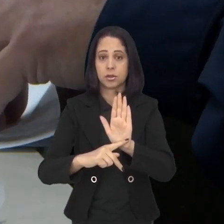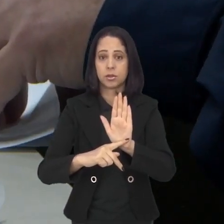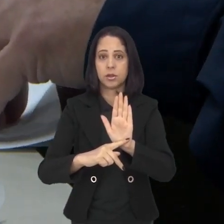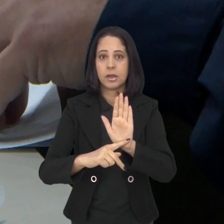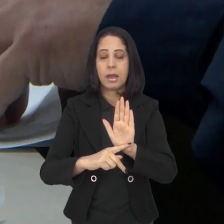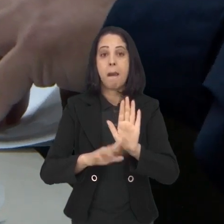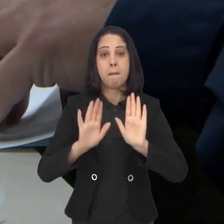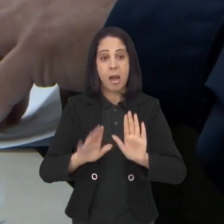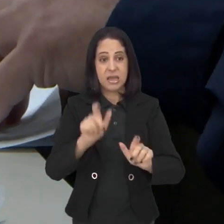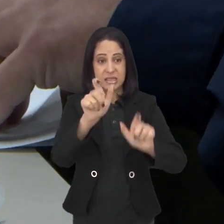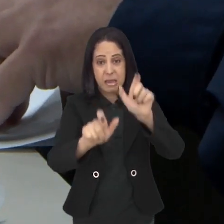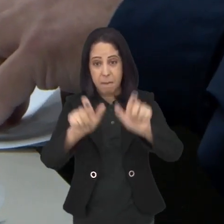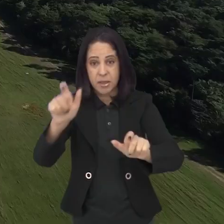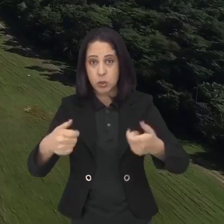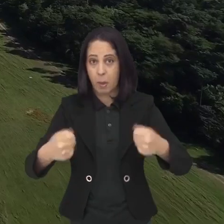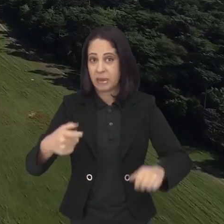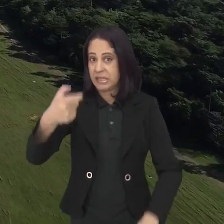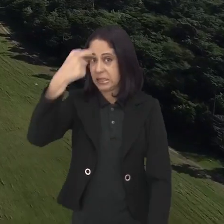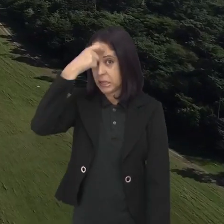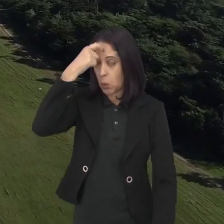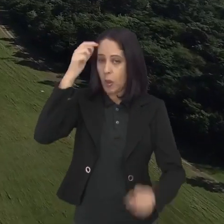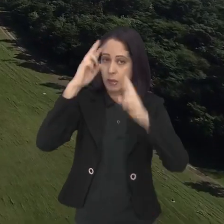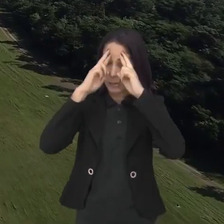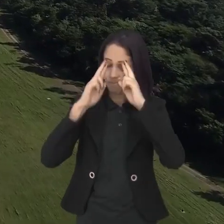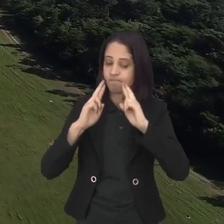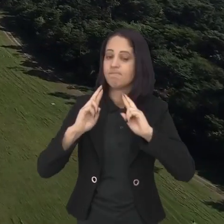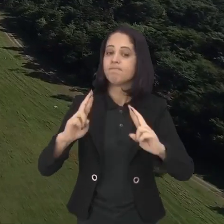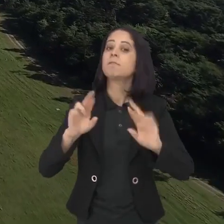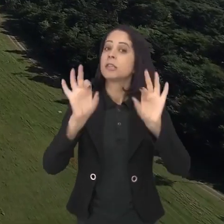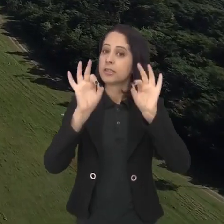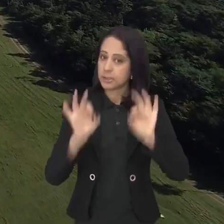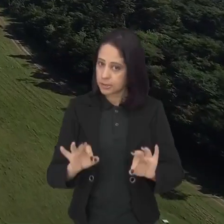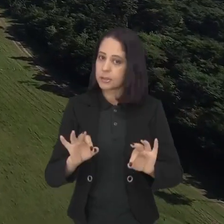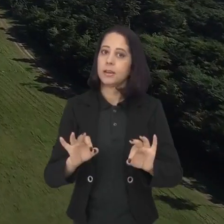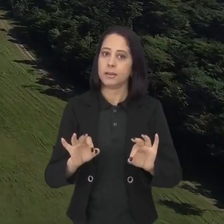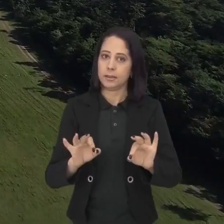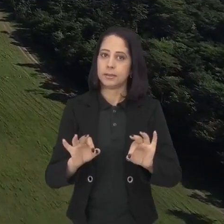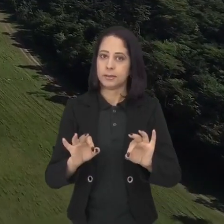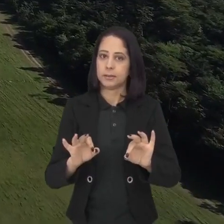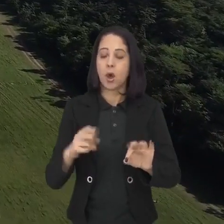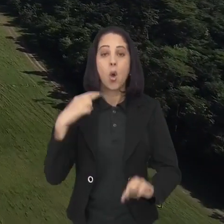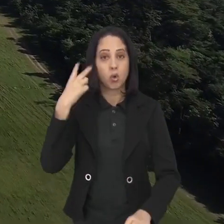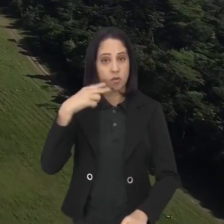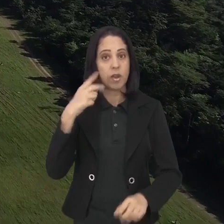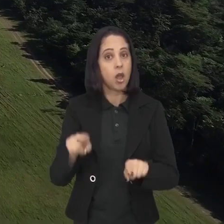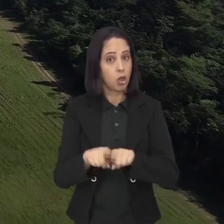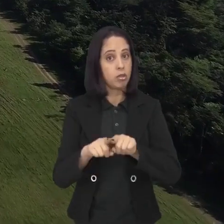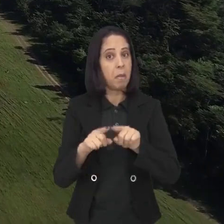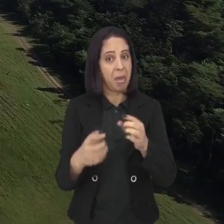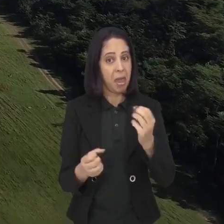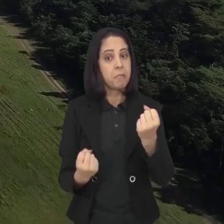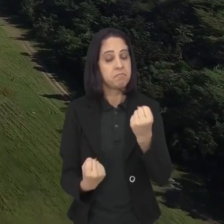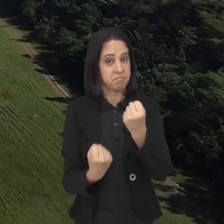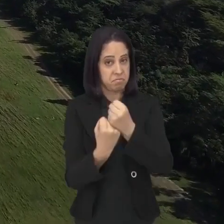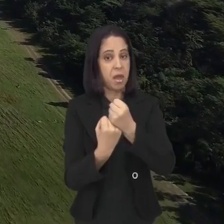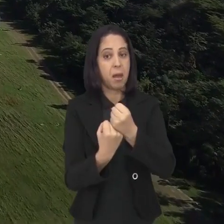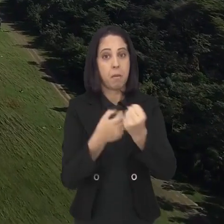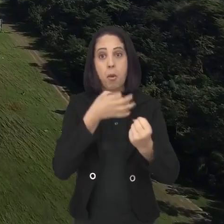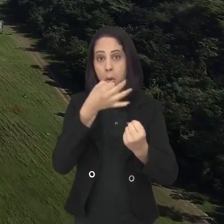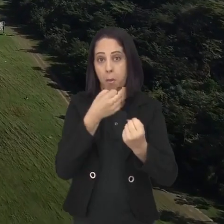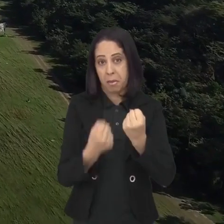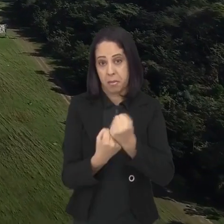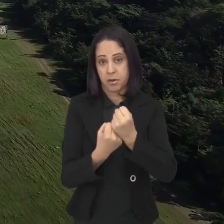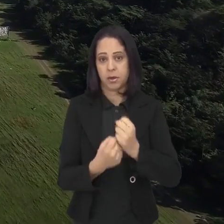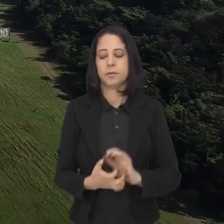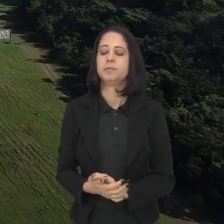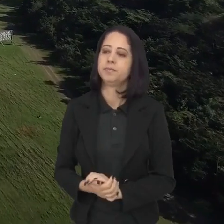são elaborados pelo Legislativo e a consciência e respeito no trânsito é sempre um caminho defendido pelos